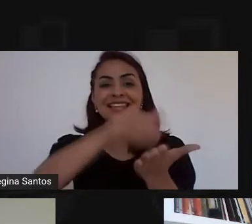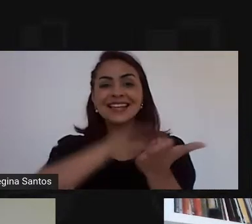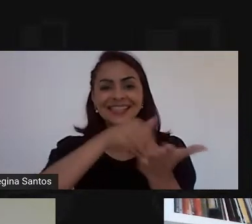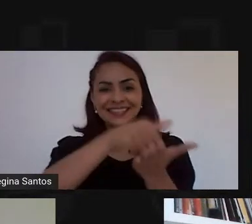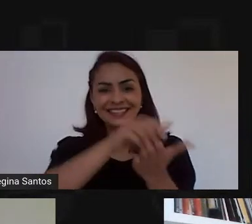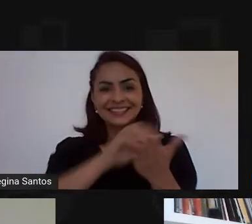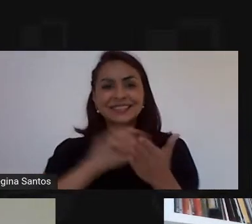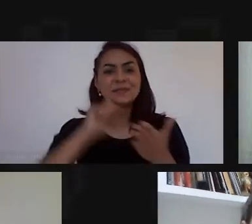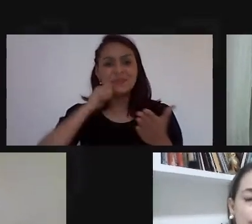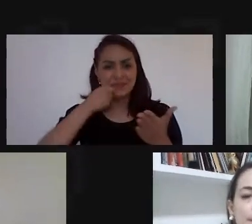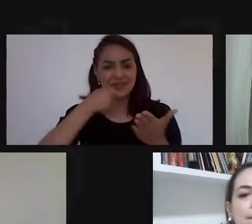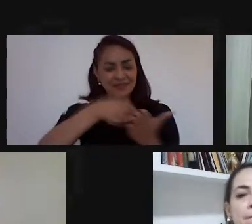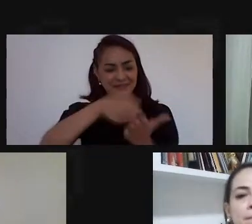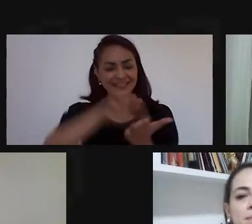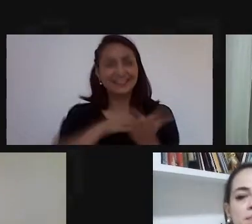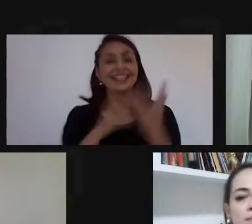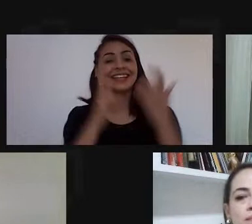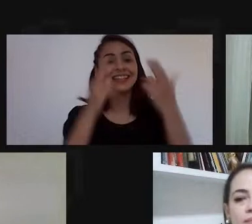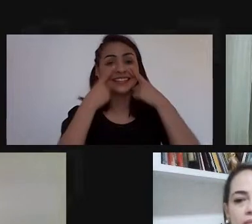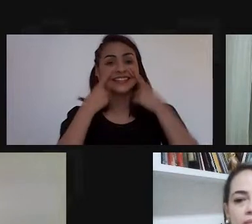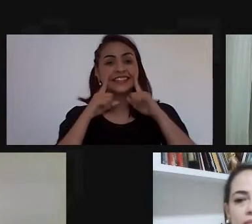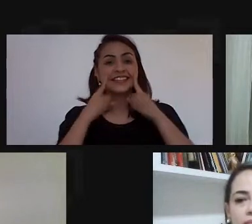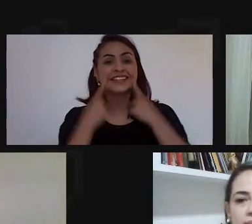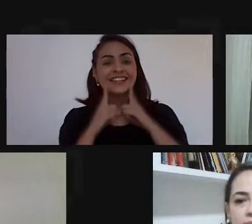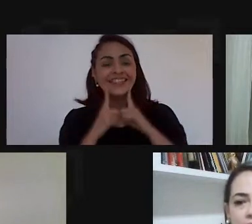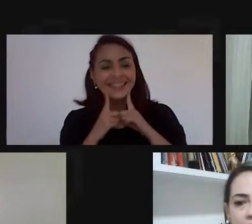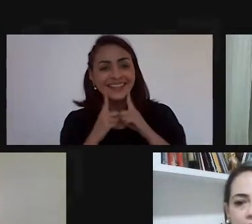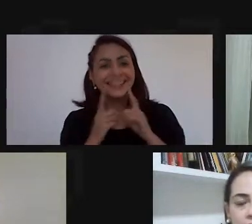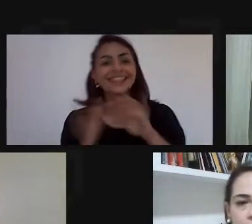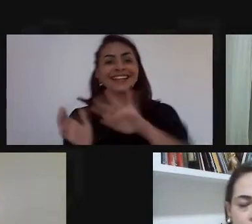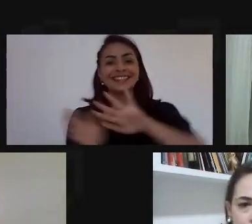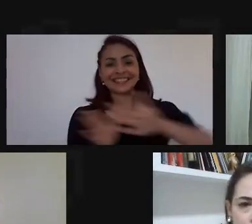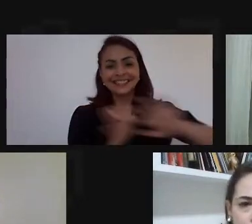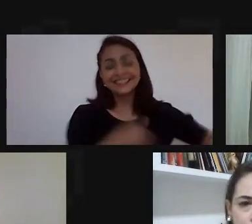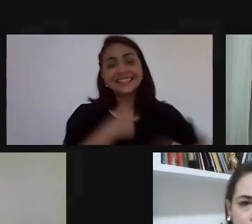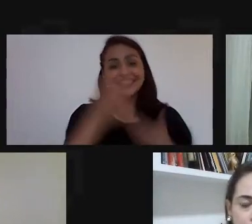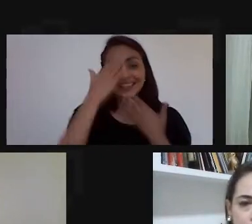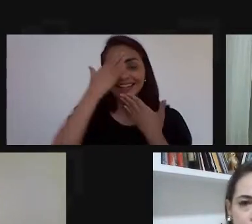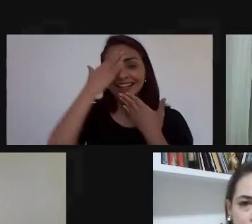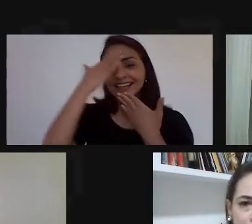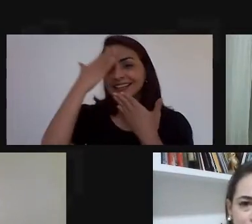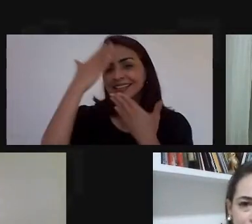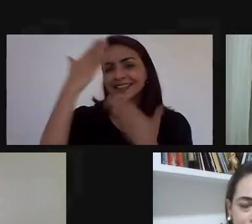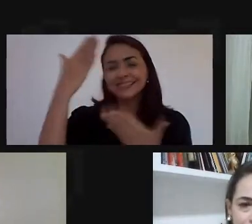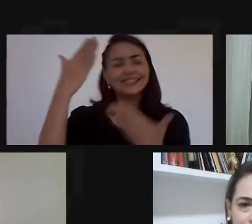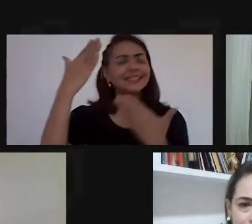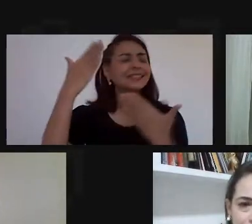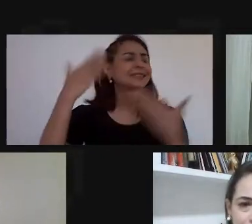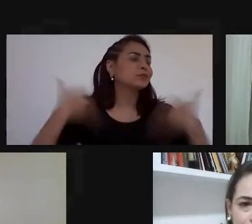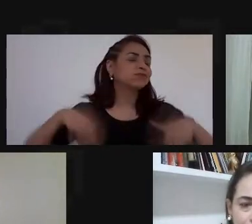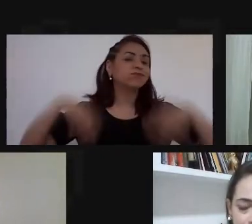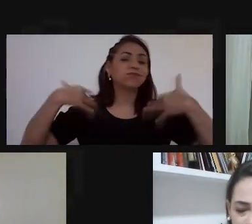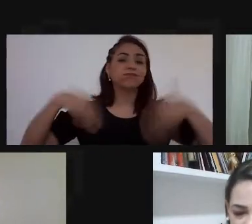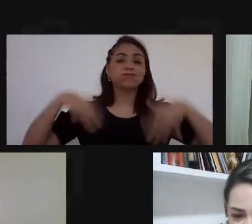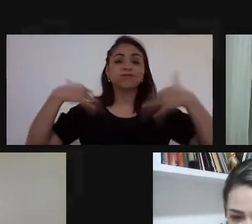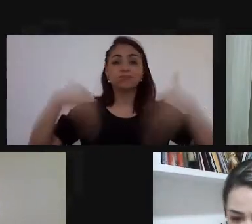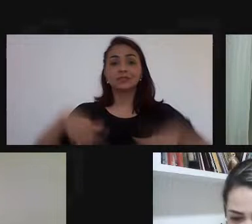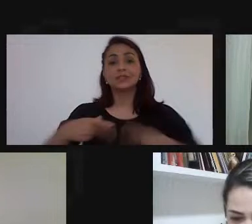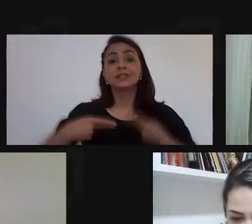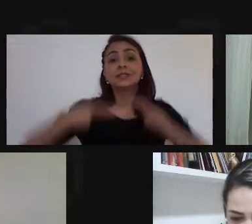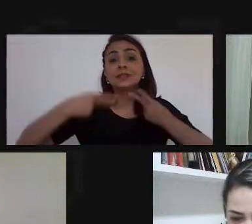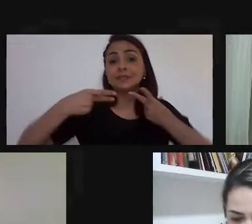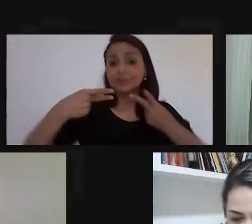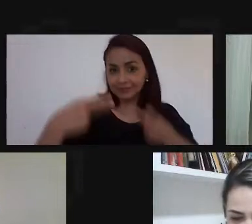é muito emocionante mesmo, é, eu agradeço demais ao convite